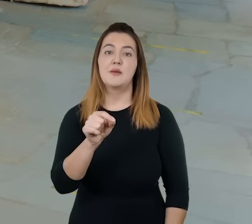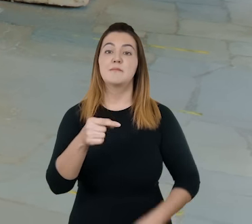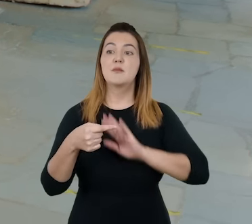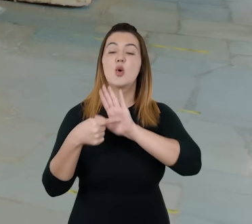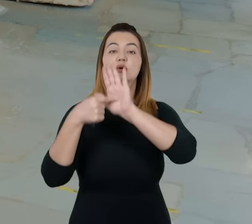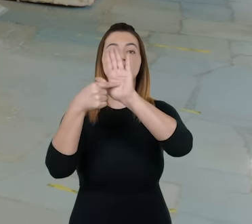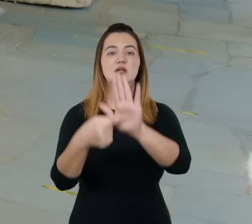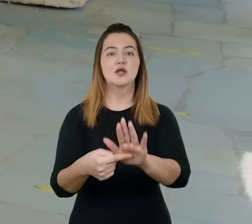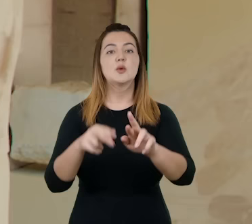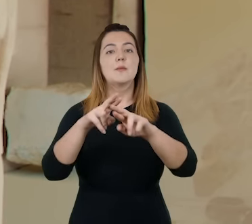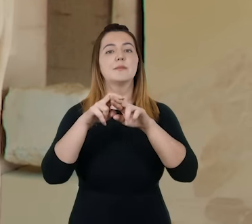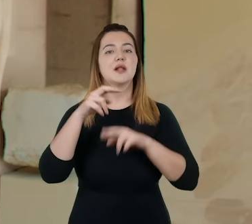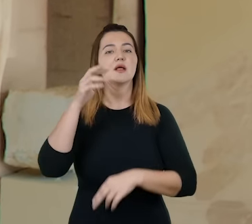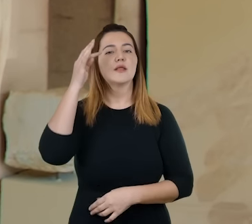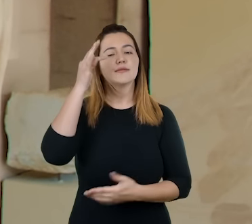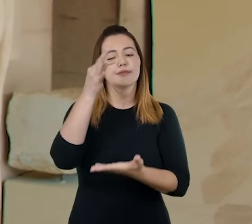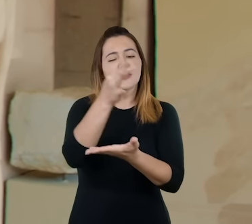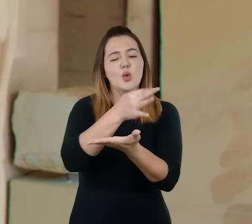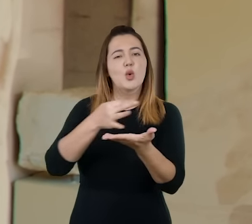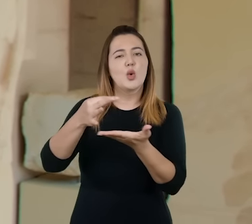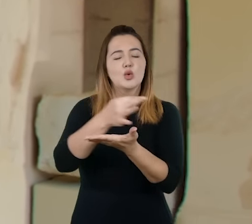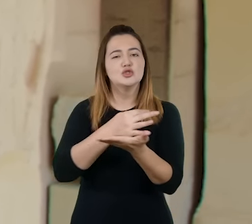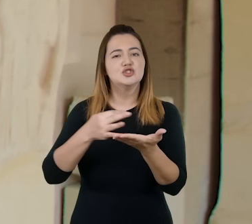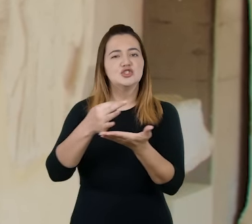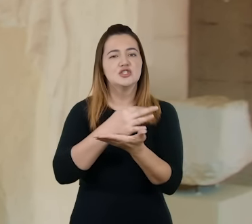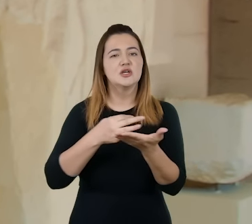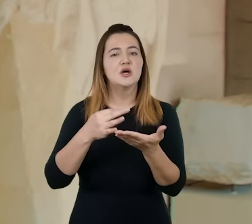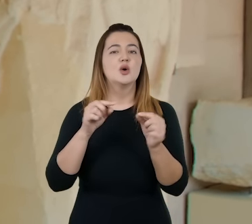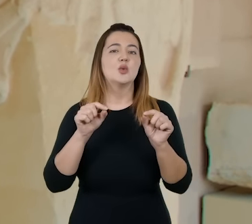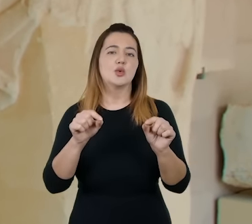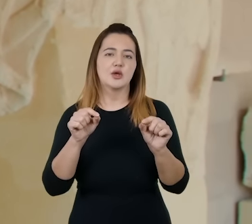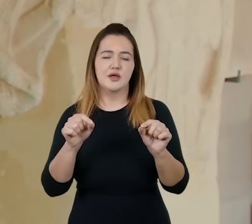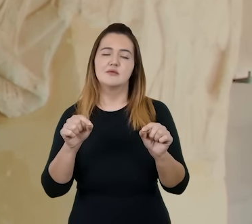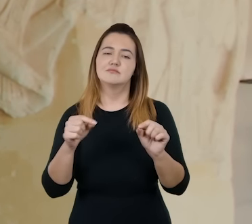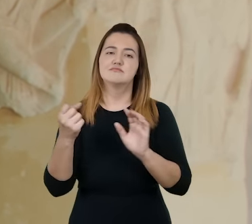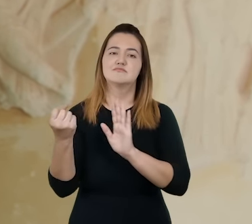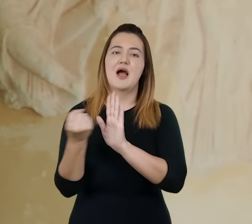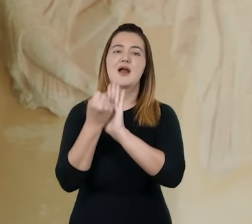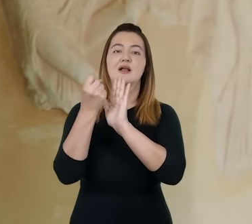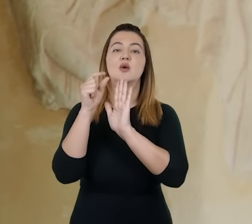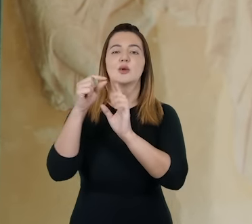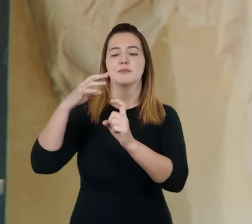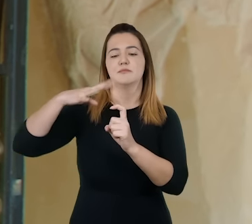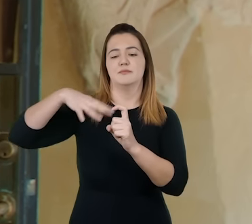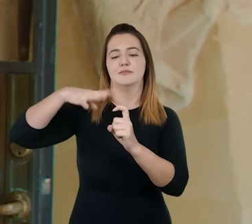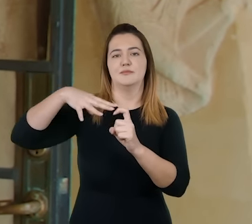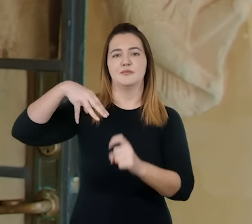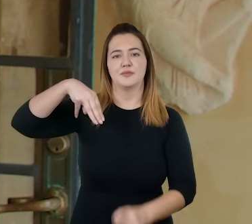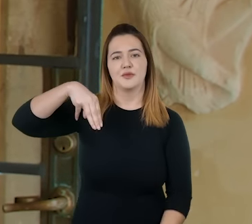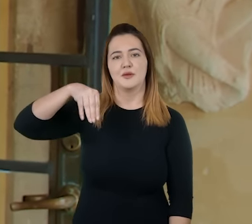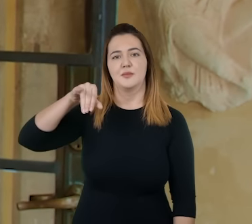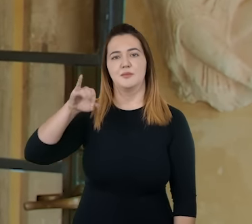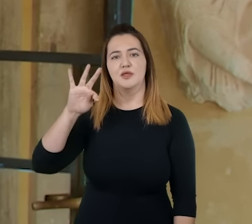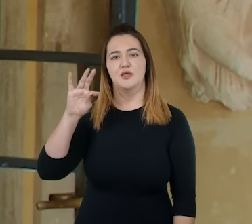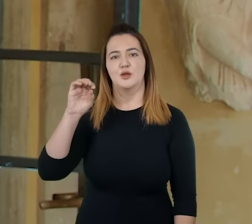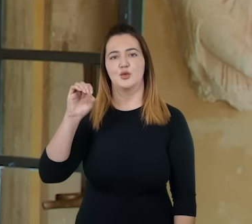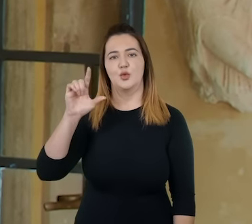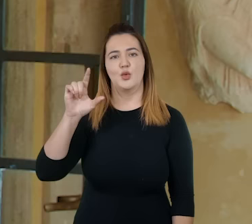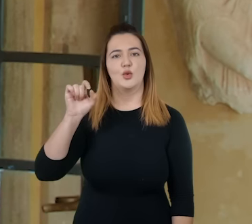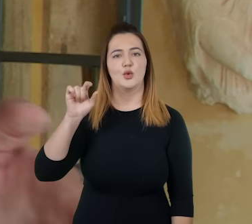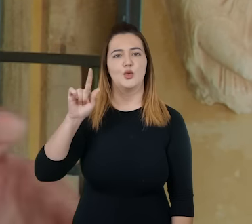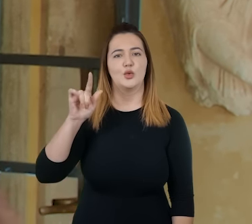ou ilustrado por uma teologia muito profunda que, por sua vez, era marcada pela mitologia. Eu já contei num